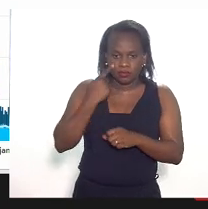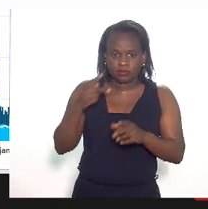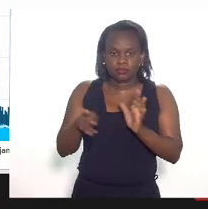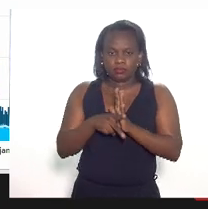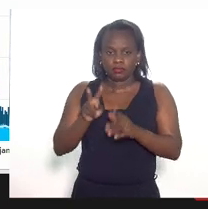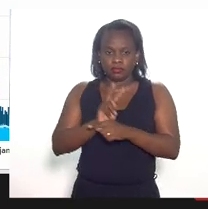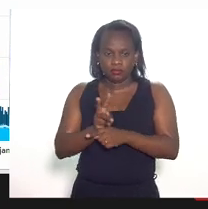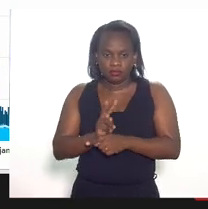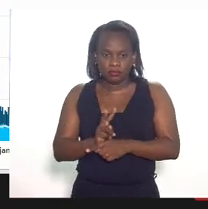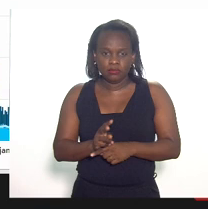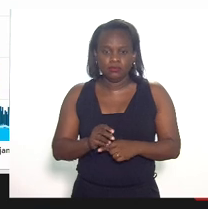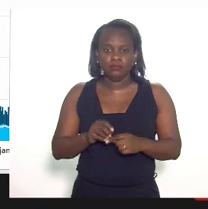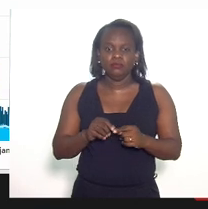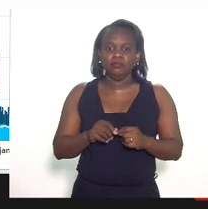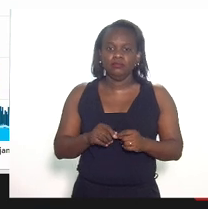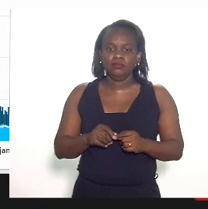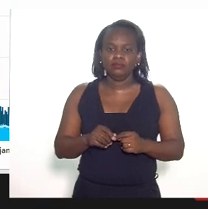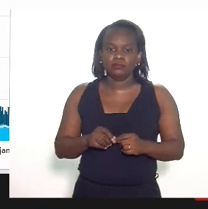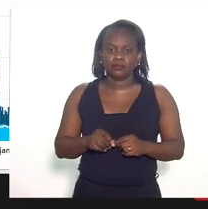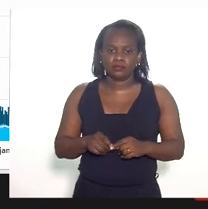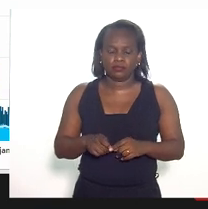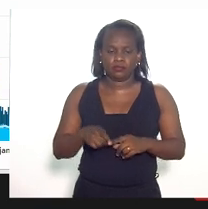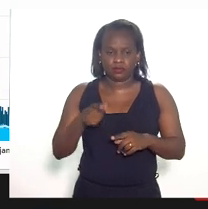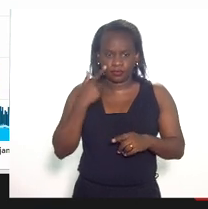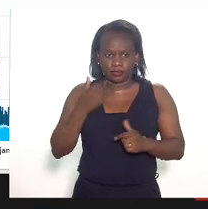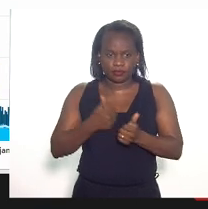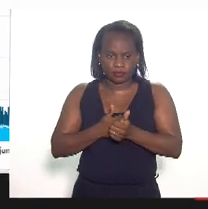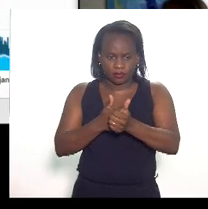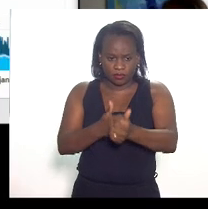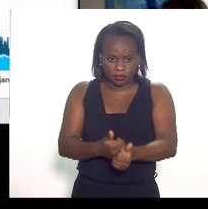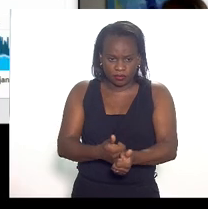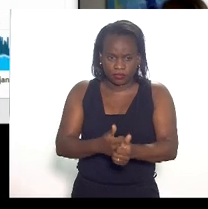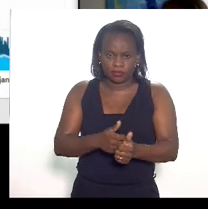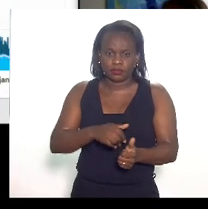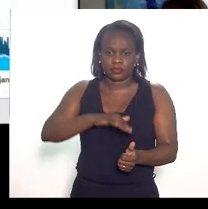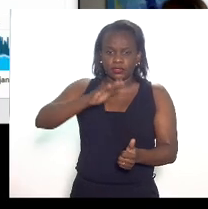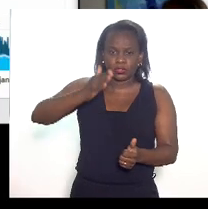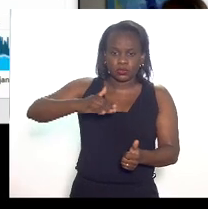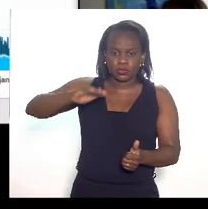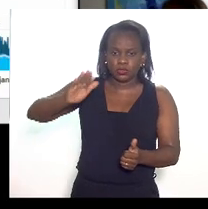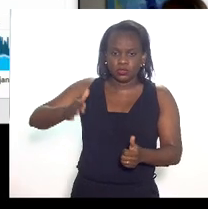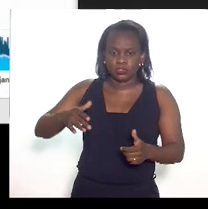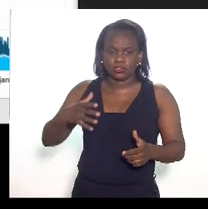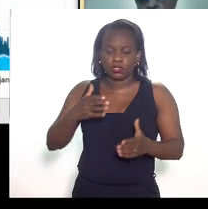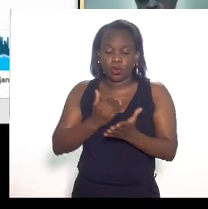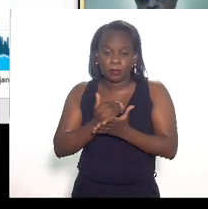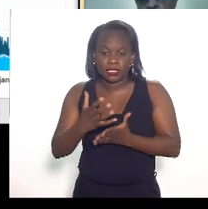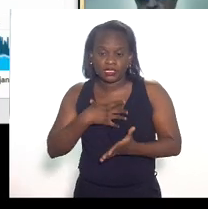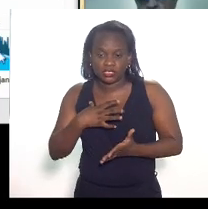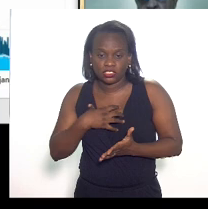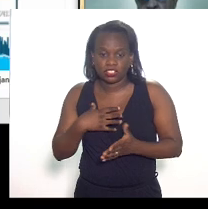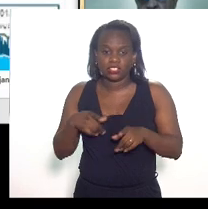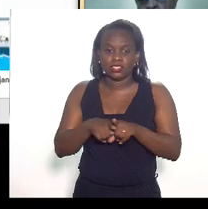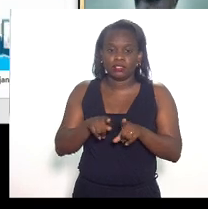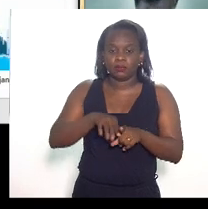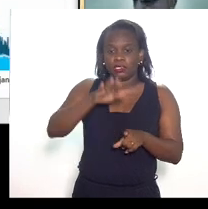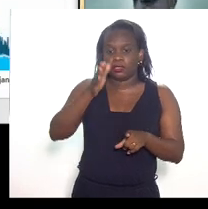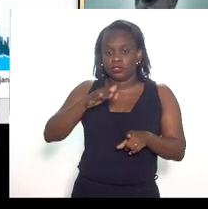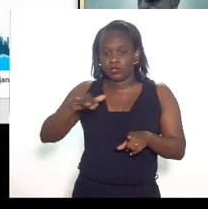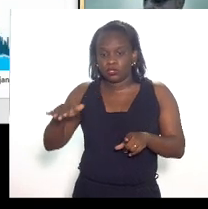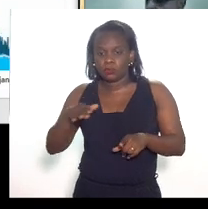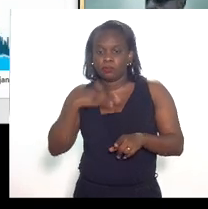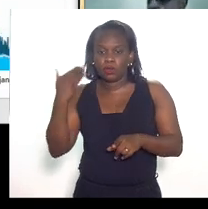de Gripe, CIVEP Gripe, onde a gente acompanha a curva de início dos sintomas e aqui a curva de óbitos